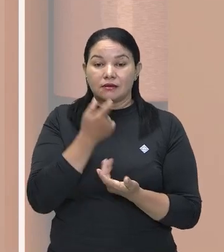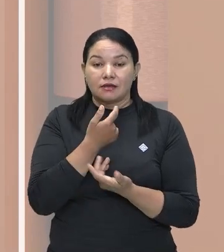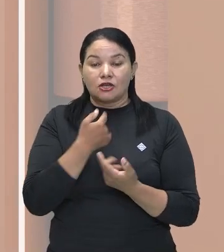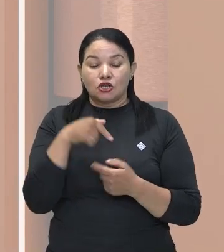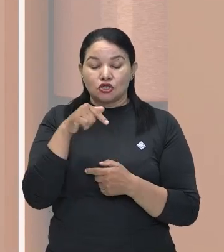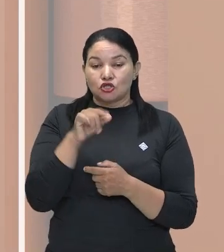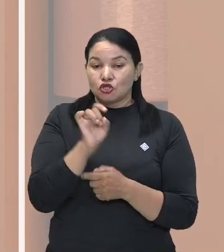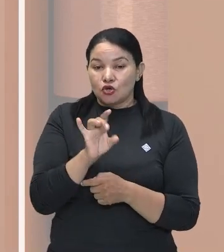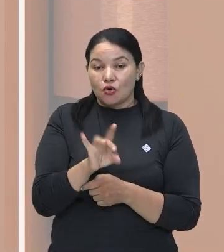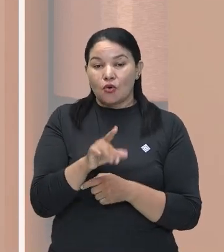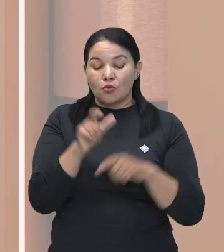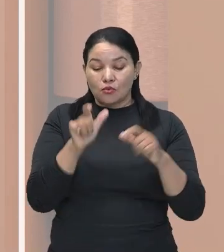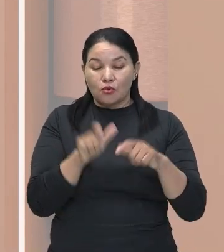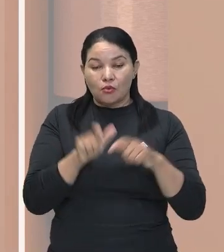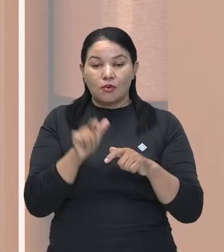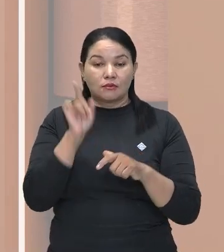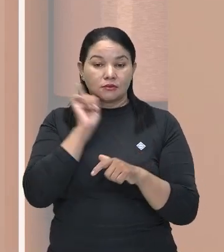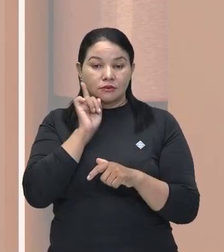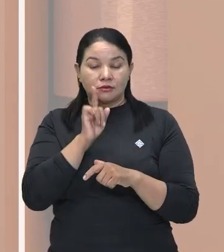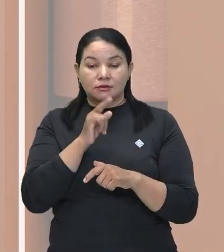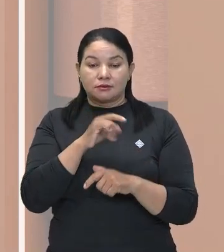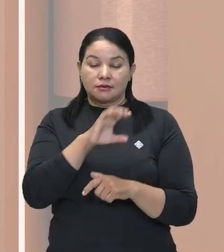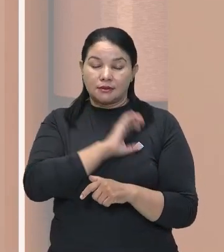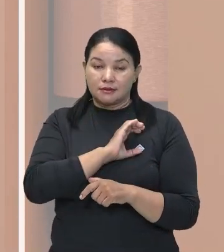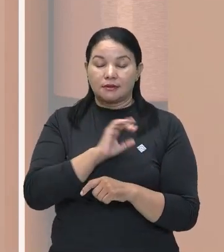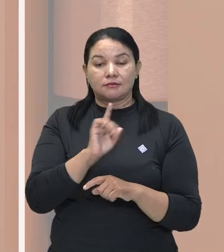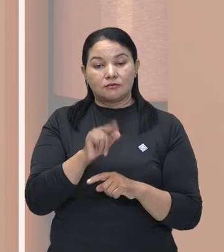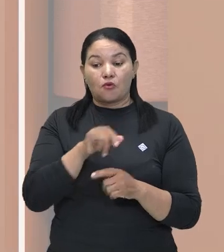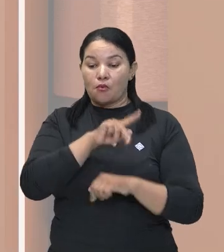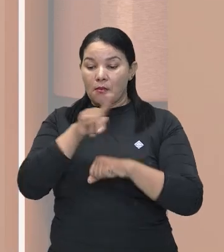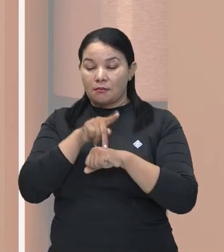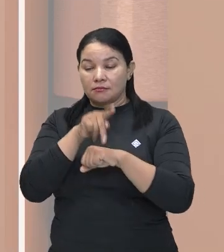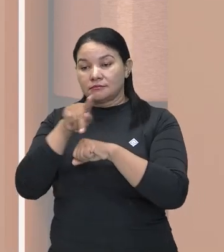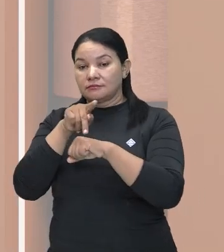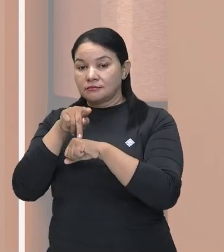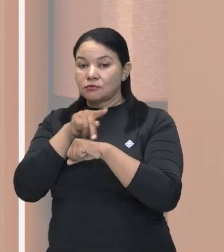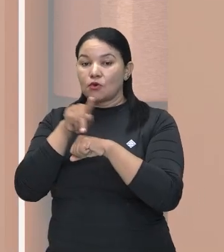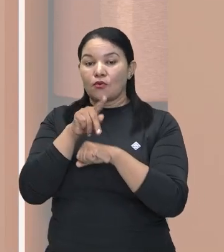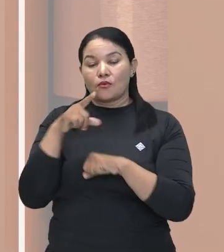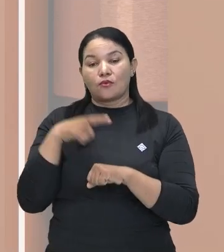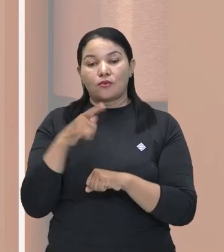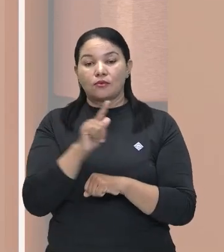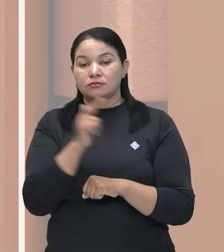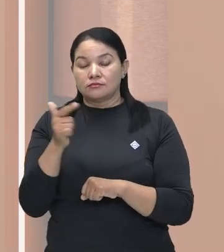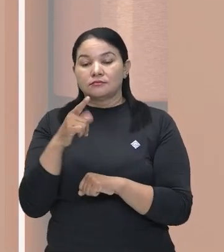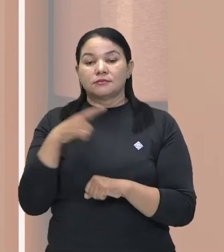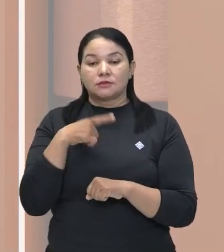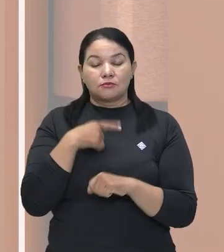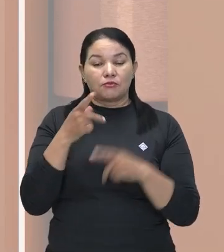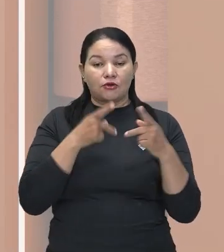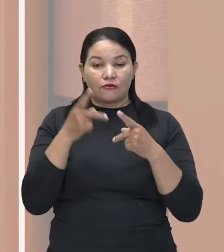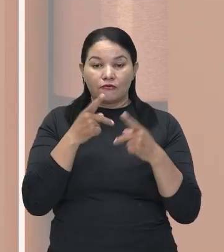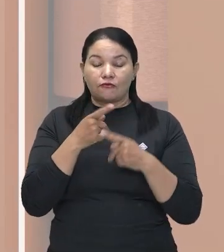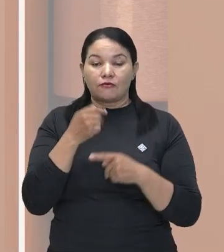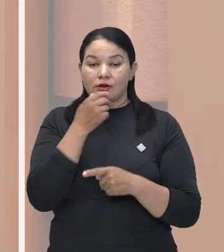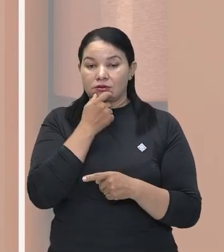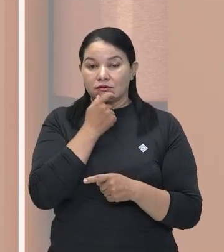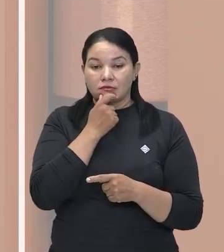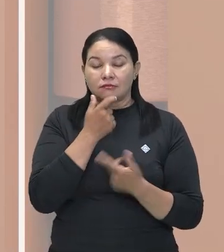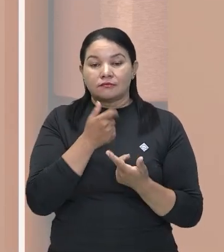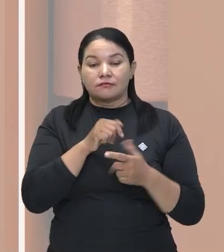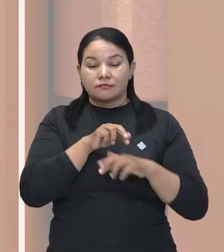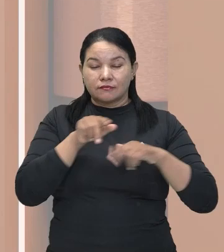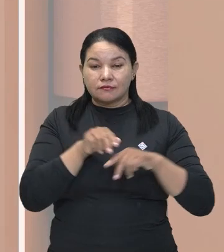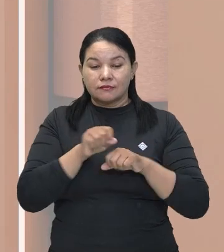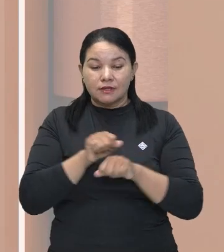Estados Unidos e Canadá, muitos outros países. O próprio Reino Unido, que fez a sua colonização ao redor do mundo, levou esse idioma e hoje